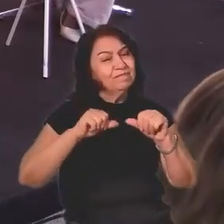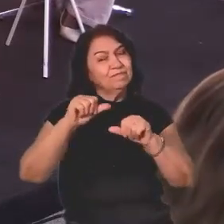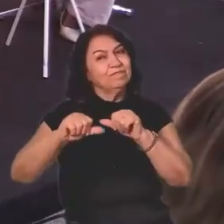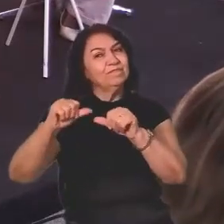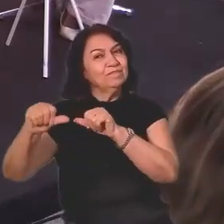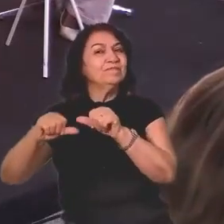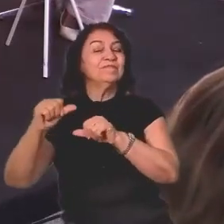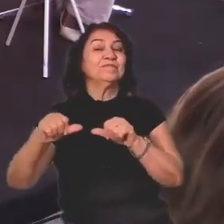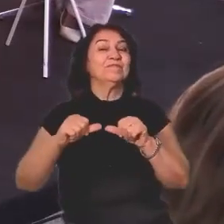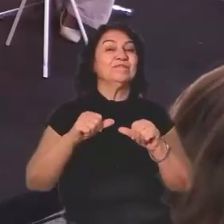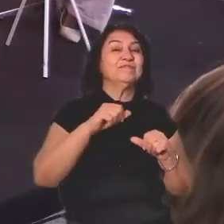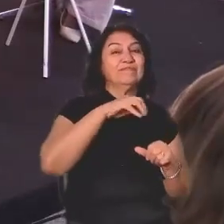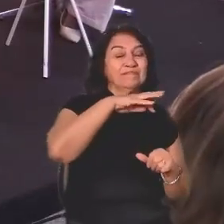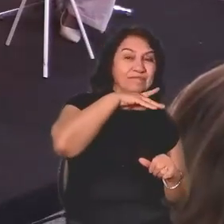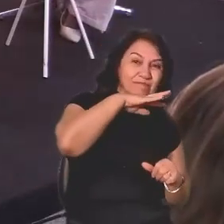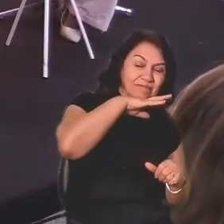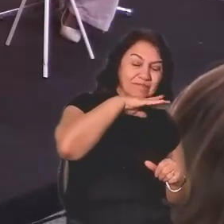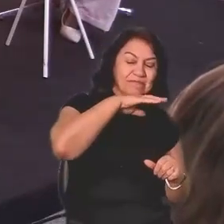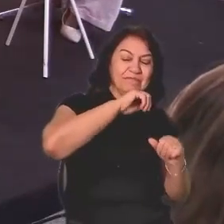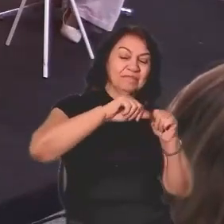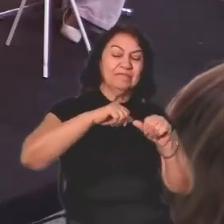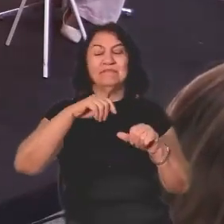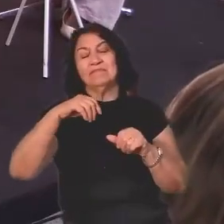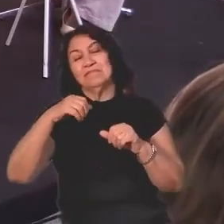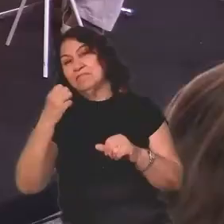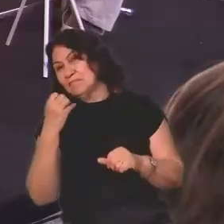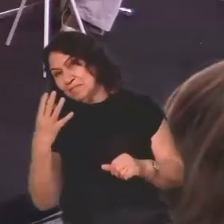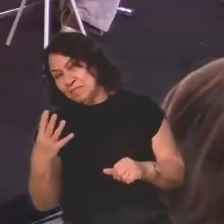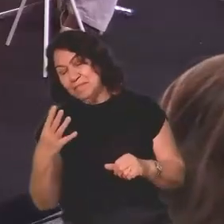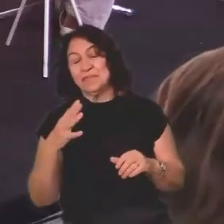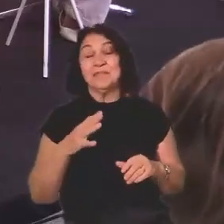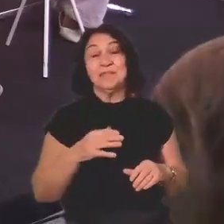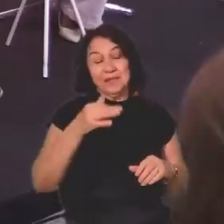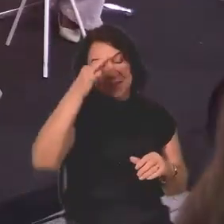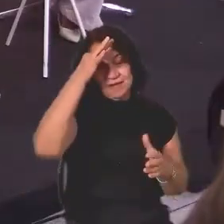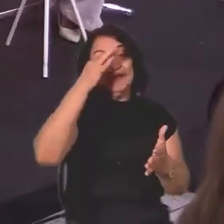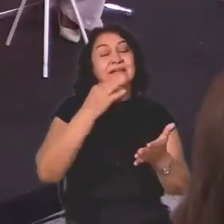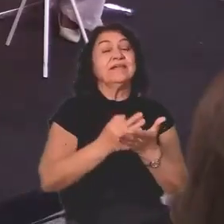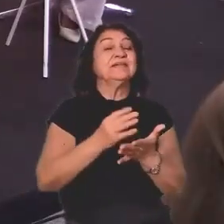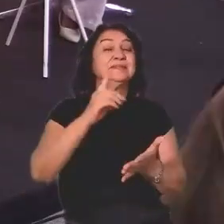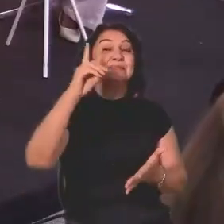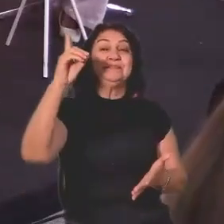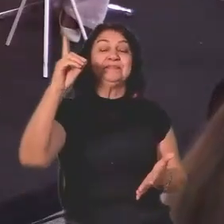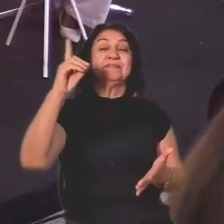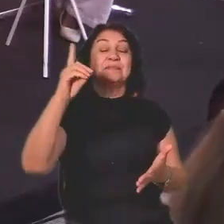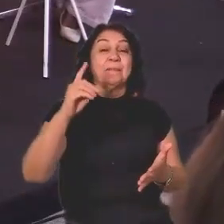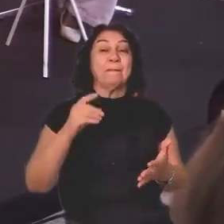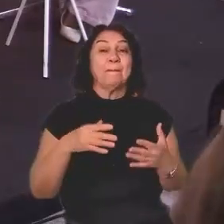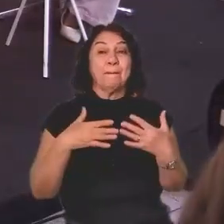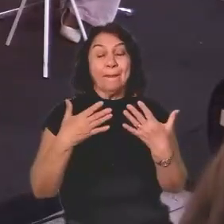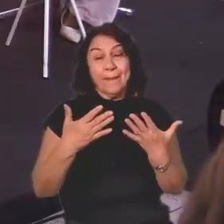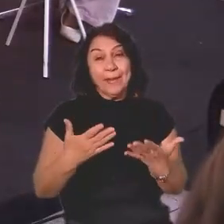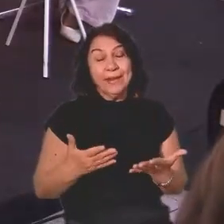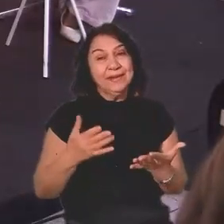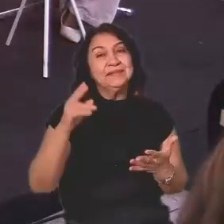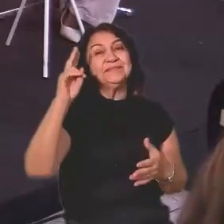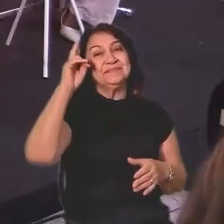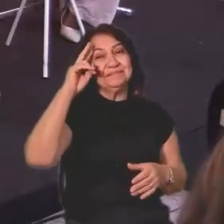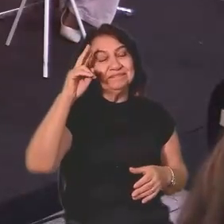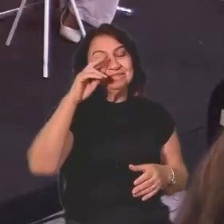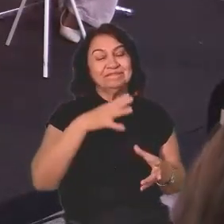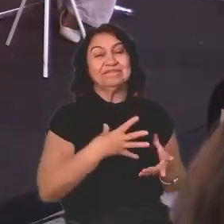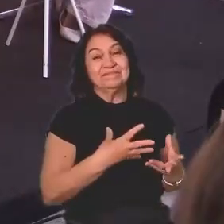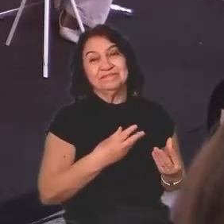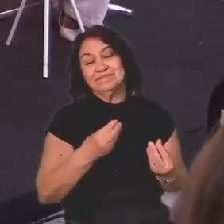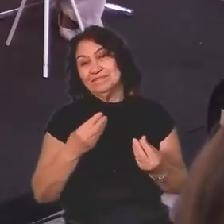e depois vem coisa boa, né? Então, a gente tem que ter fé em Deus. Então, eu tenho muitas histórias